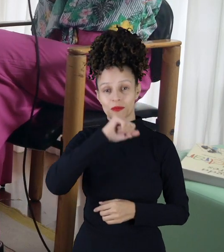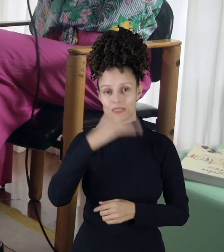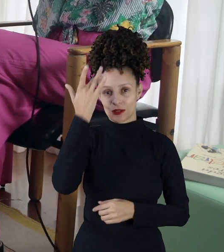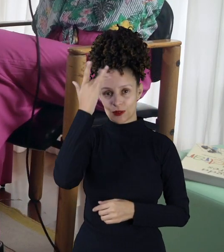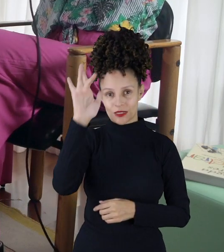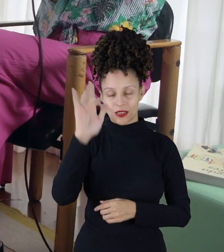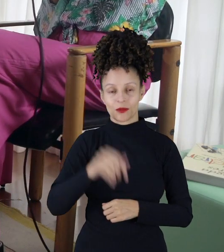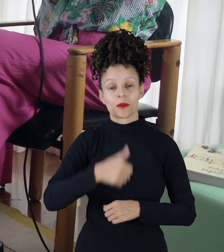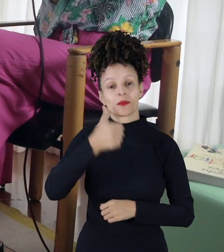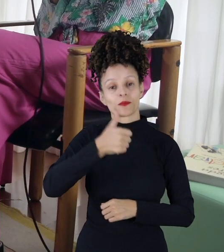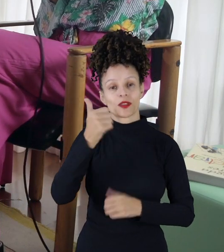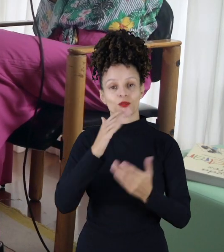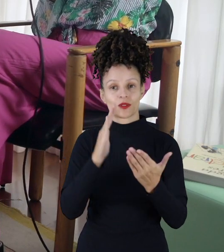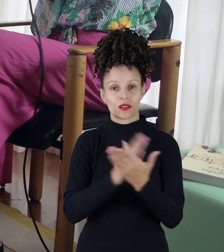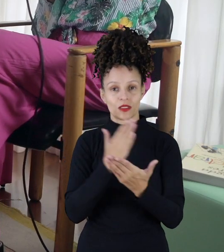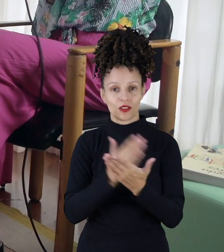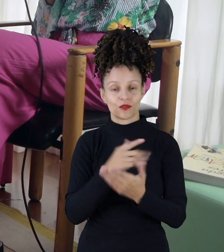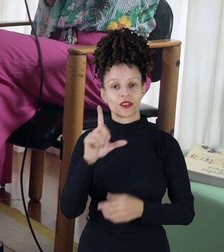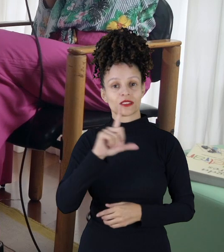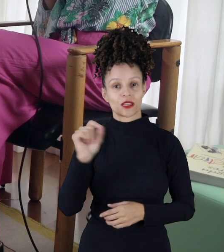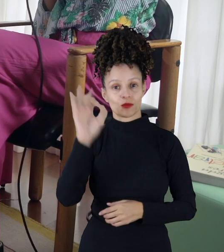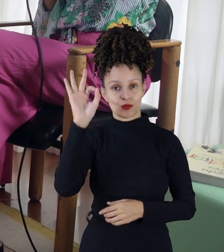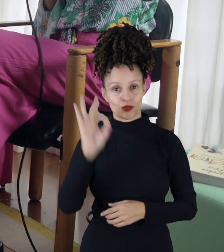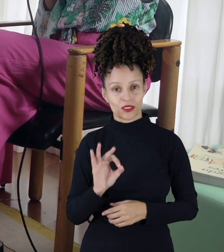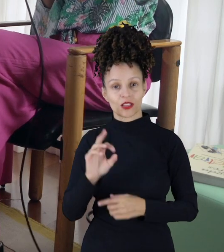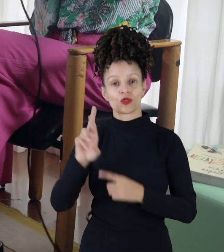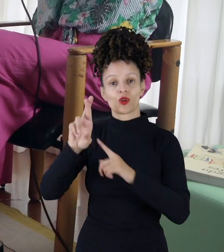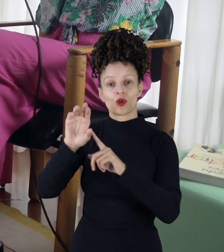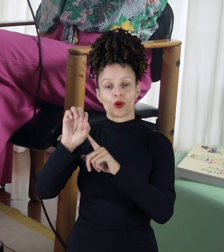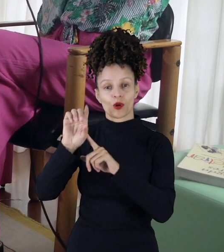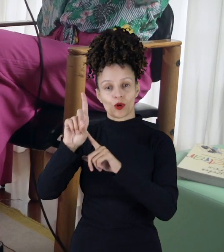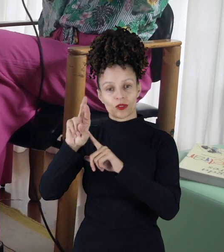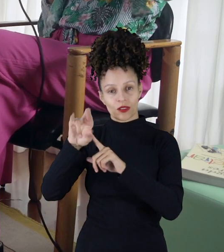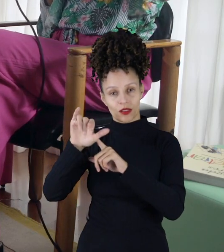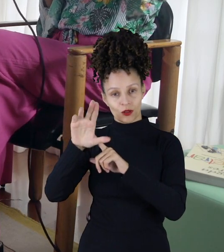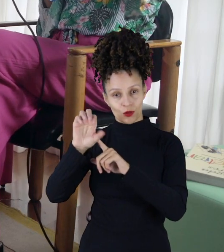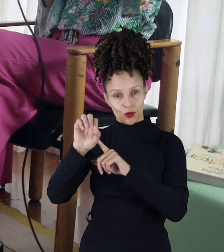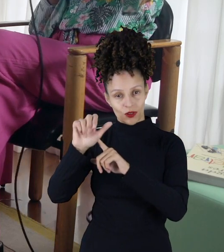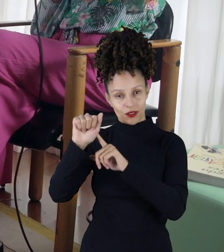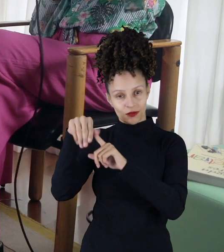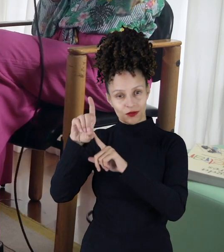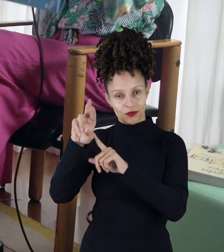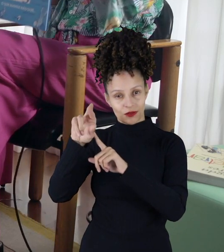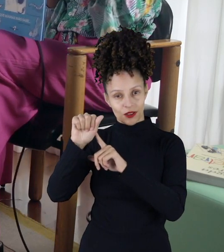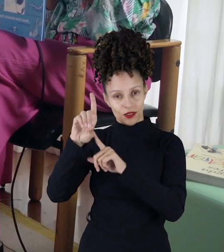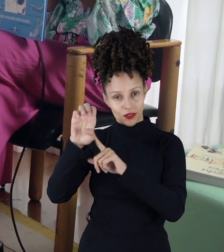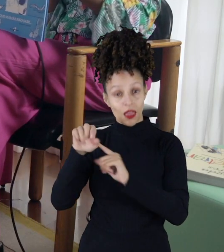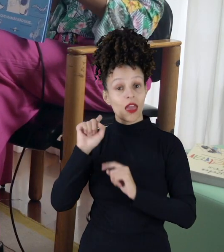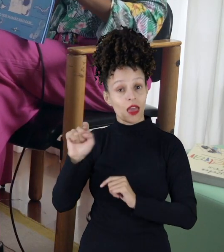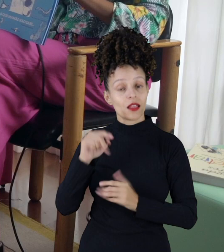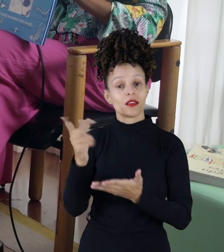Que Mamãe Não Sabe, é o primeiro livro 100% de autoria do Rodrigo Andrade. Ele é